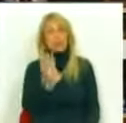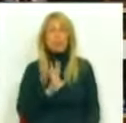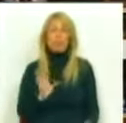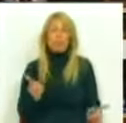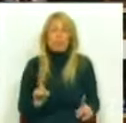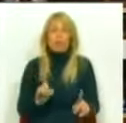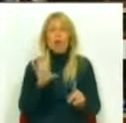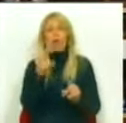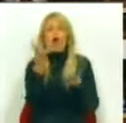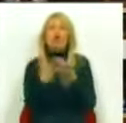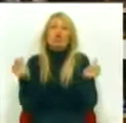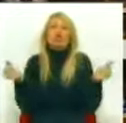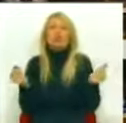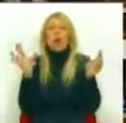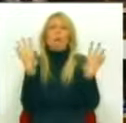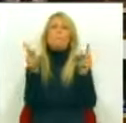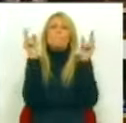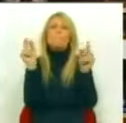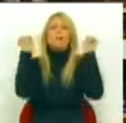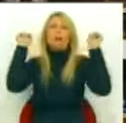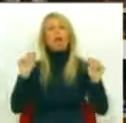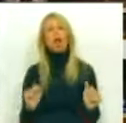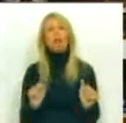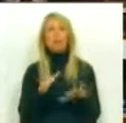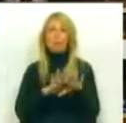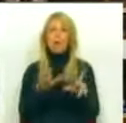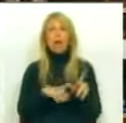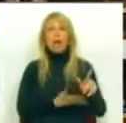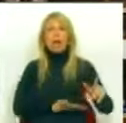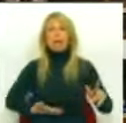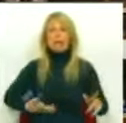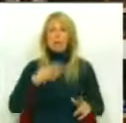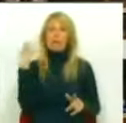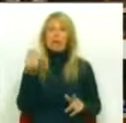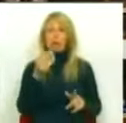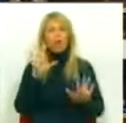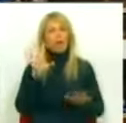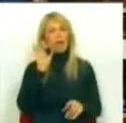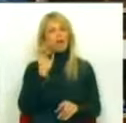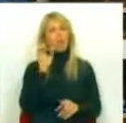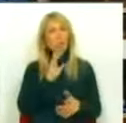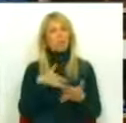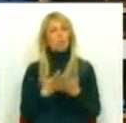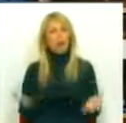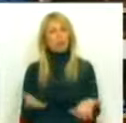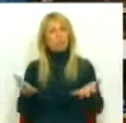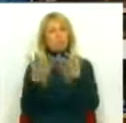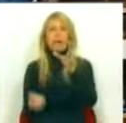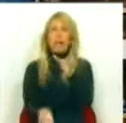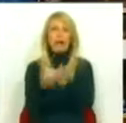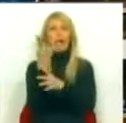solução milagrosa para o desemprego jovem, mas será seguramente importante para estimular a criação de